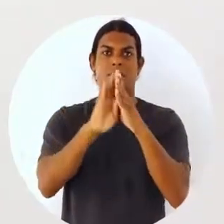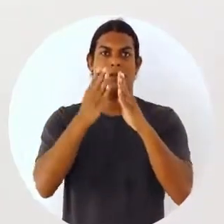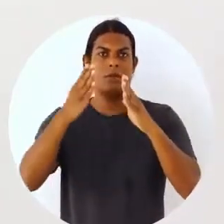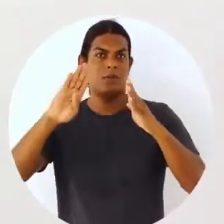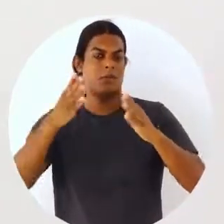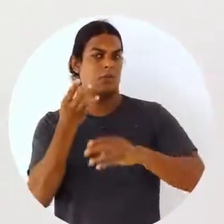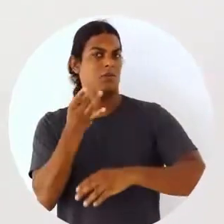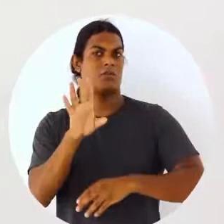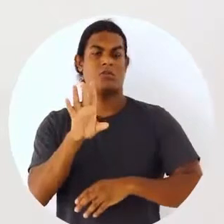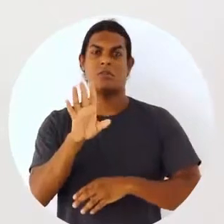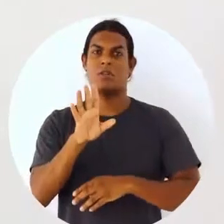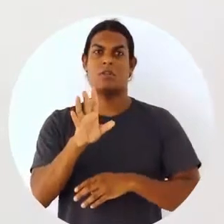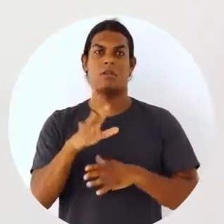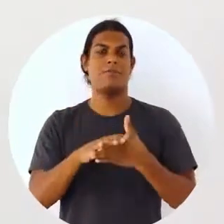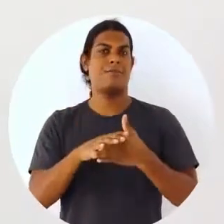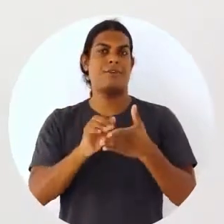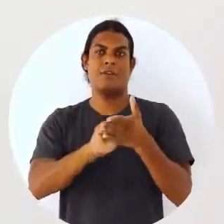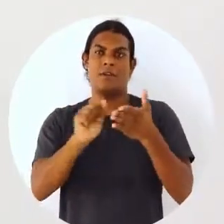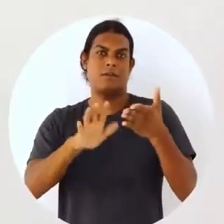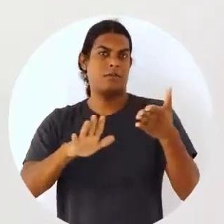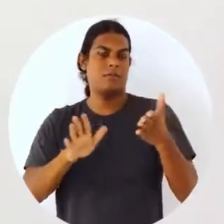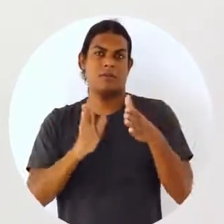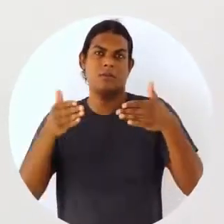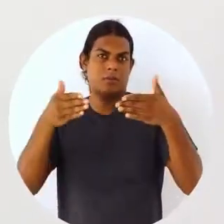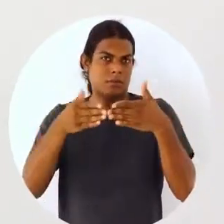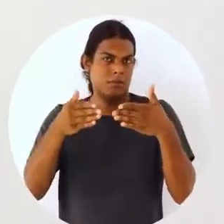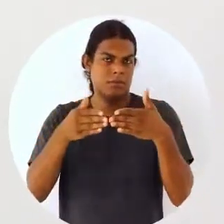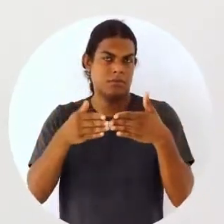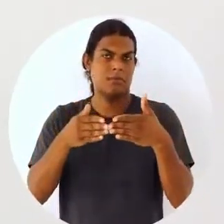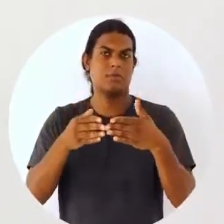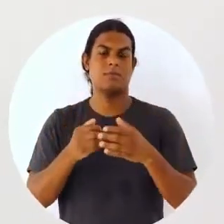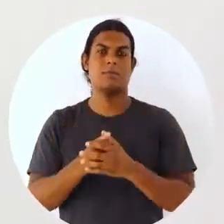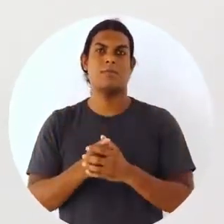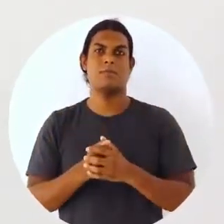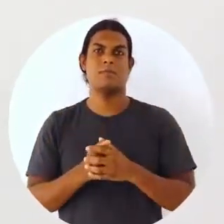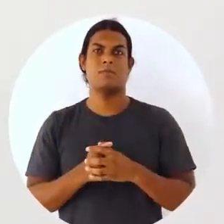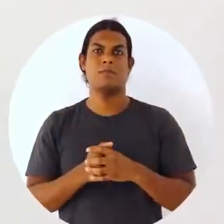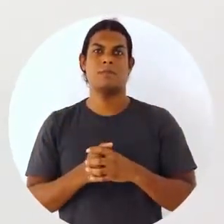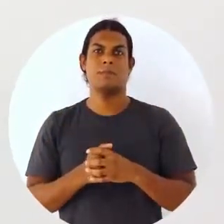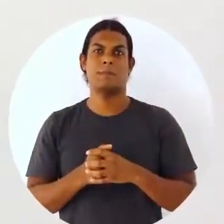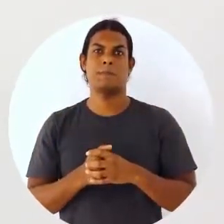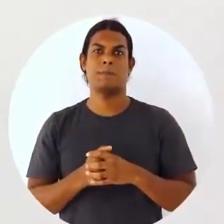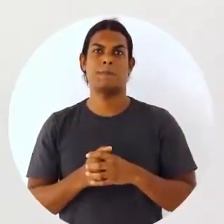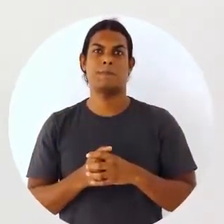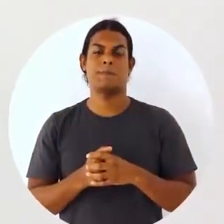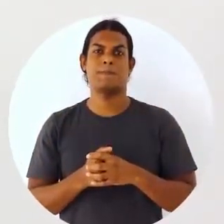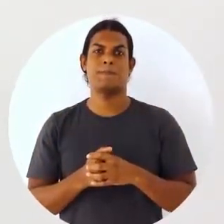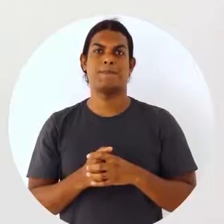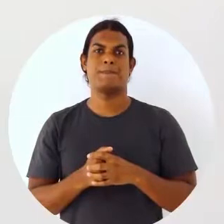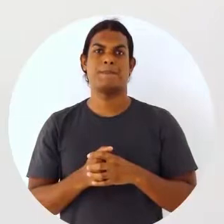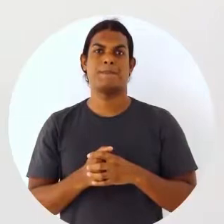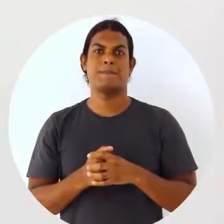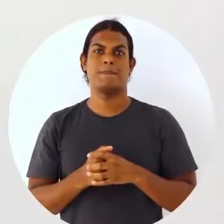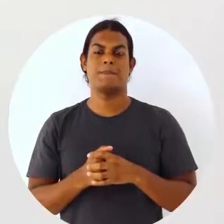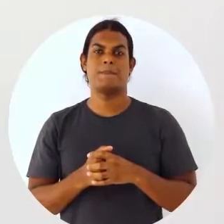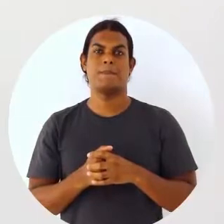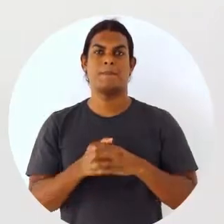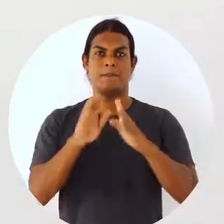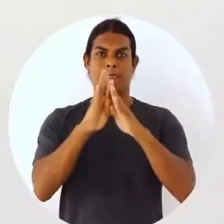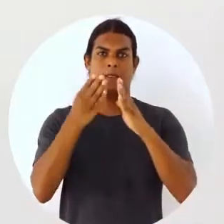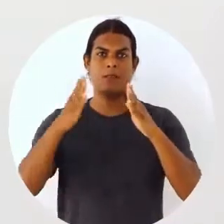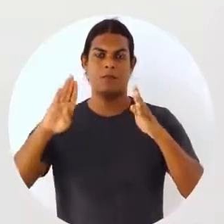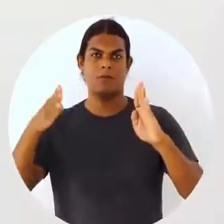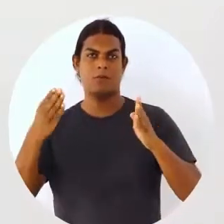não tem só aquelas atividades a qual a gente possa direcionar como os procedimentos técnicos. Ou seja, a biblioteca